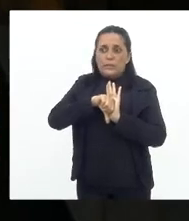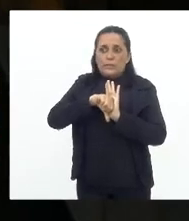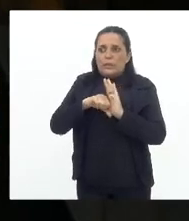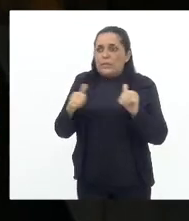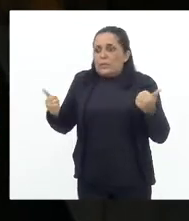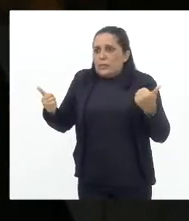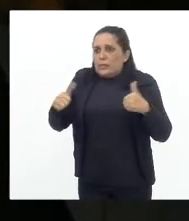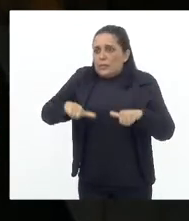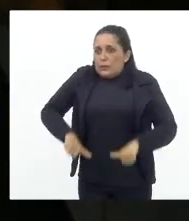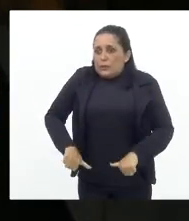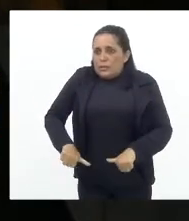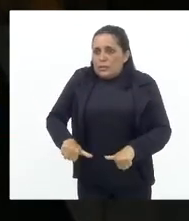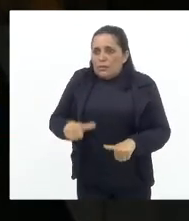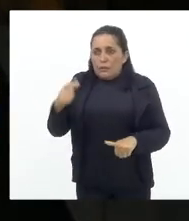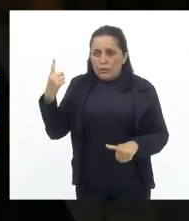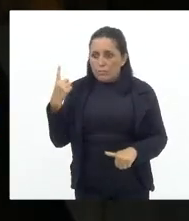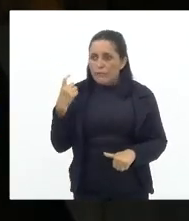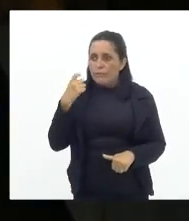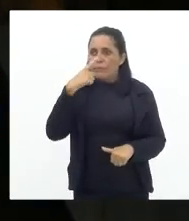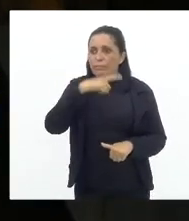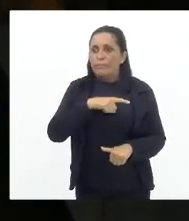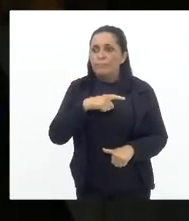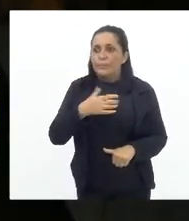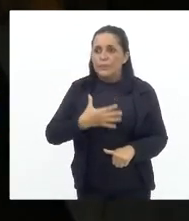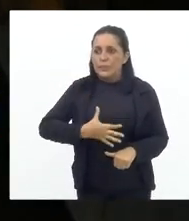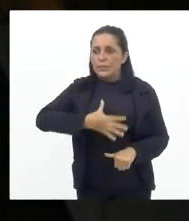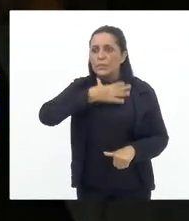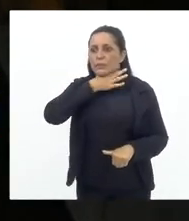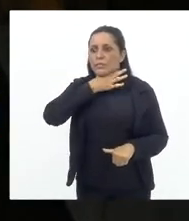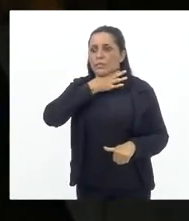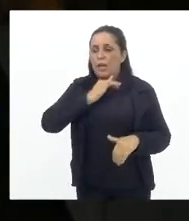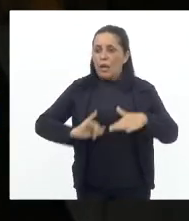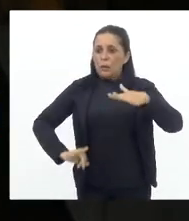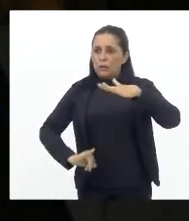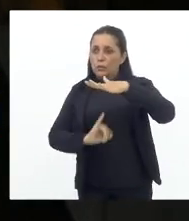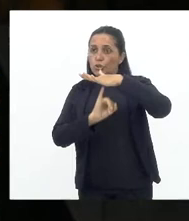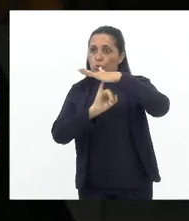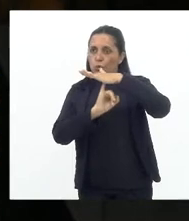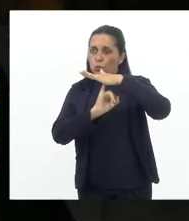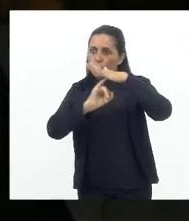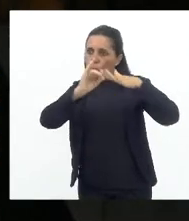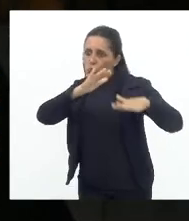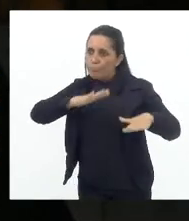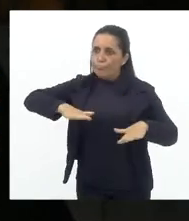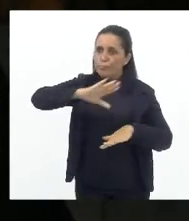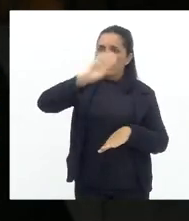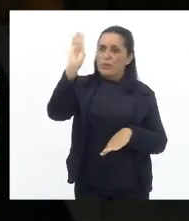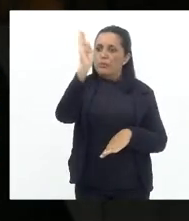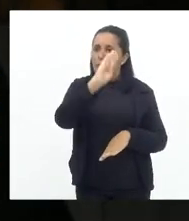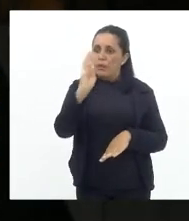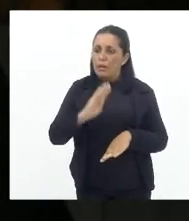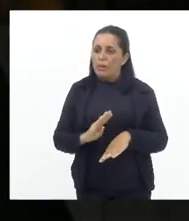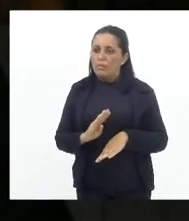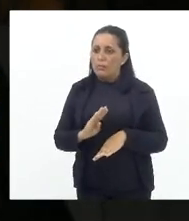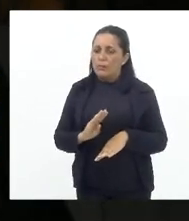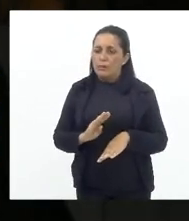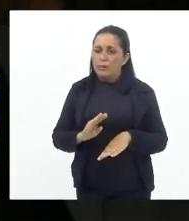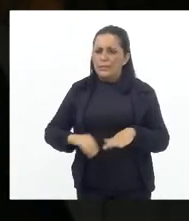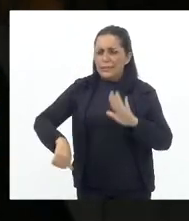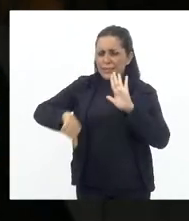deputada Lucinha porque a crise é institucional a crise é